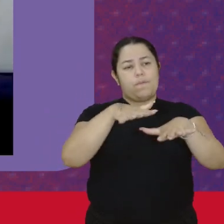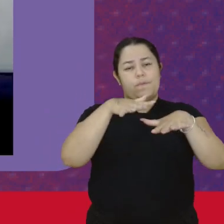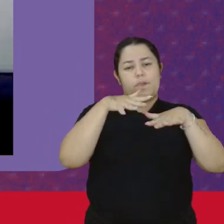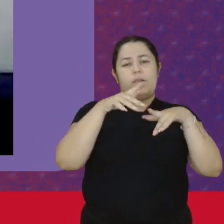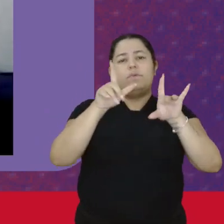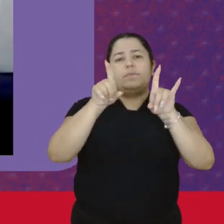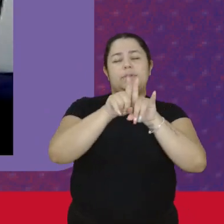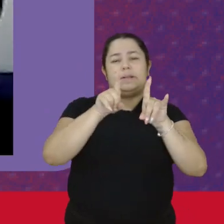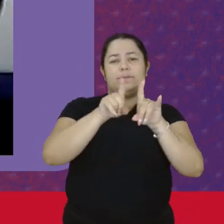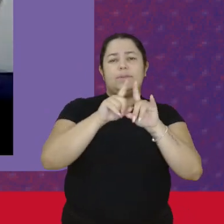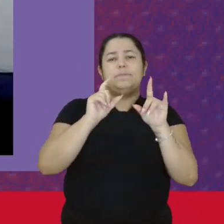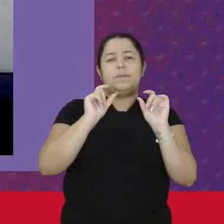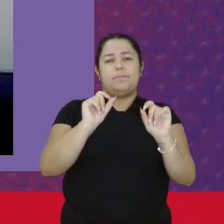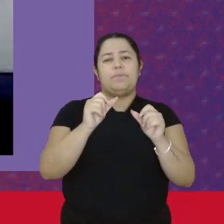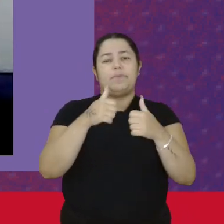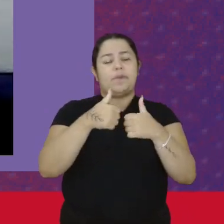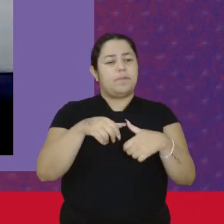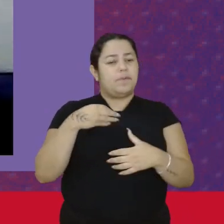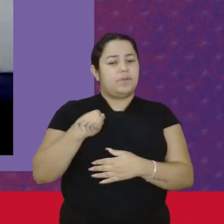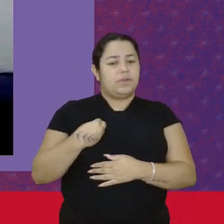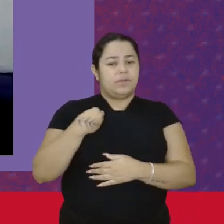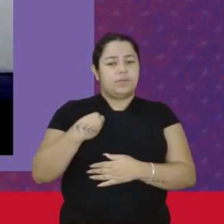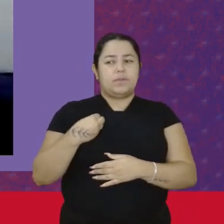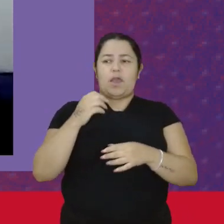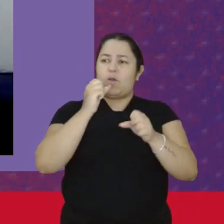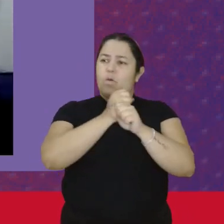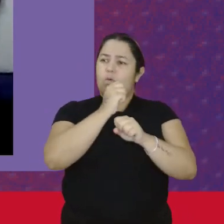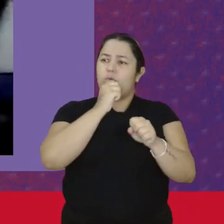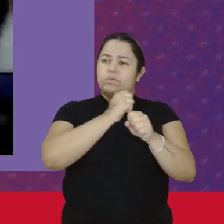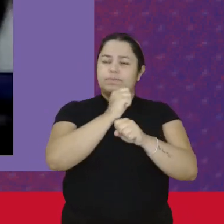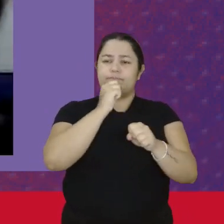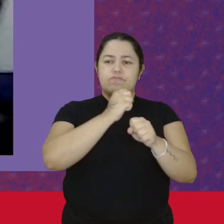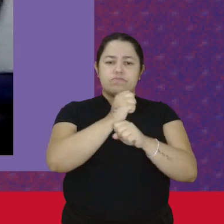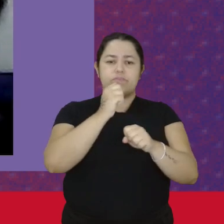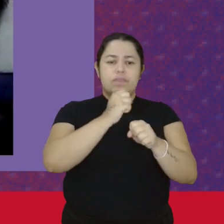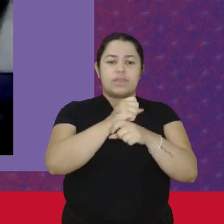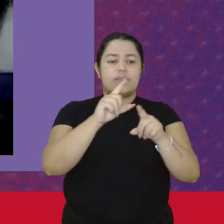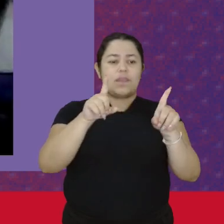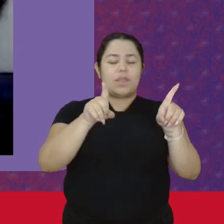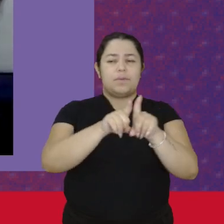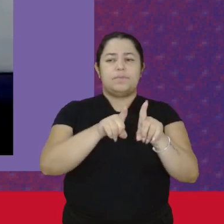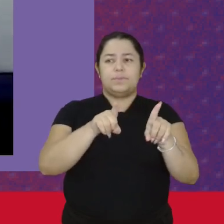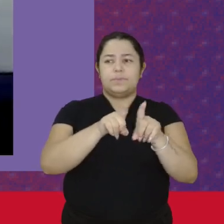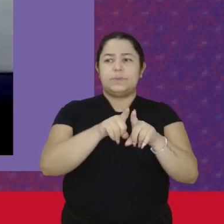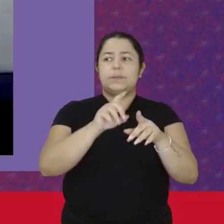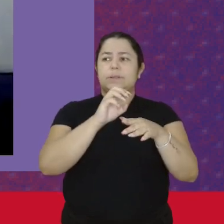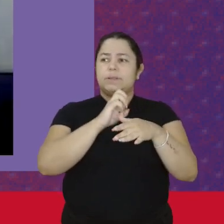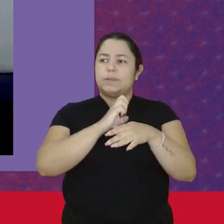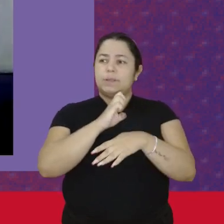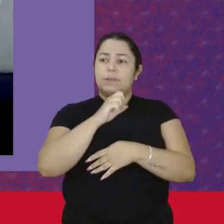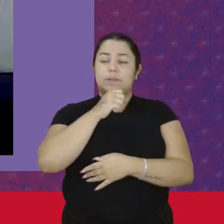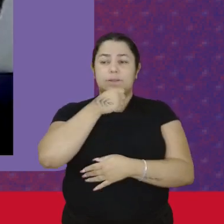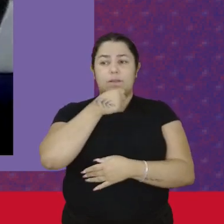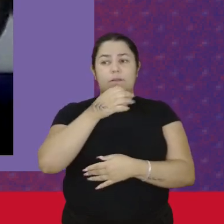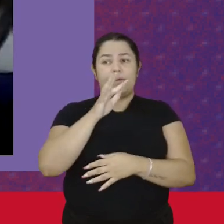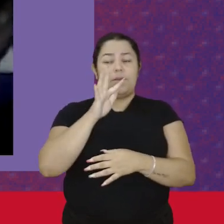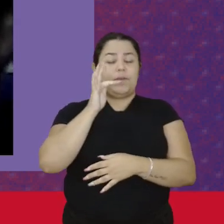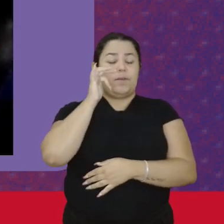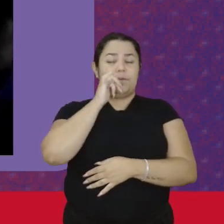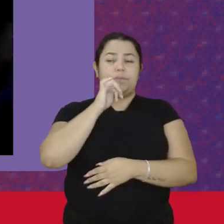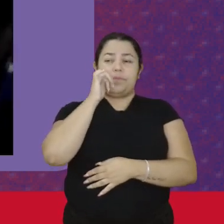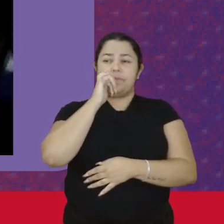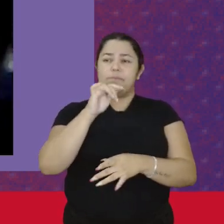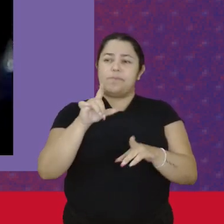digamos assim, que estava presente na construção dessas imprensa feminista. Já